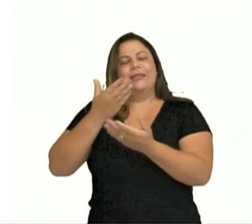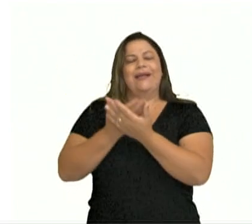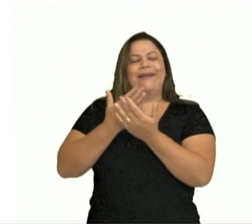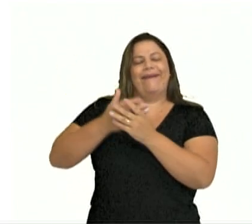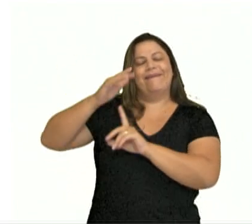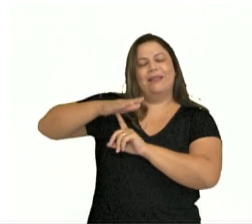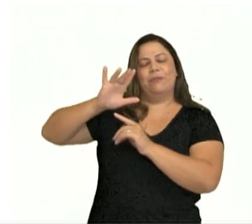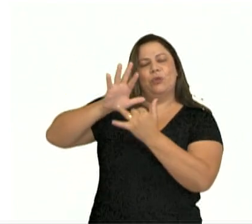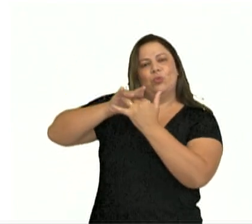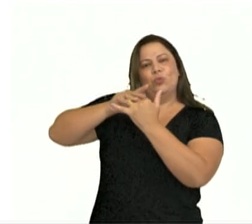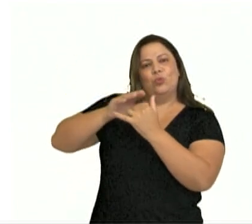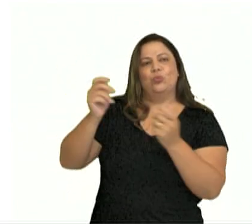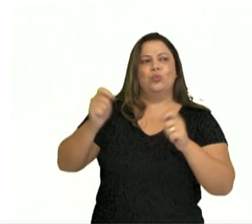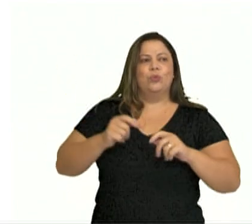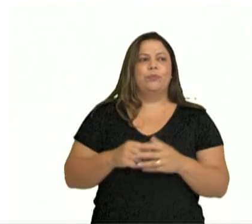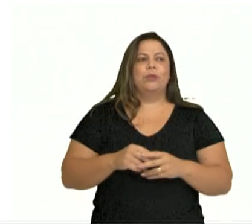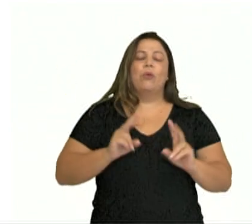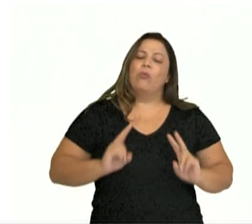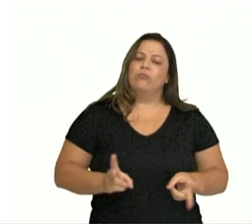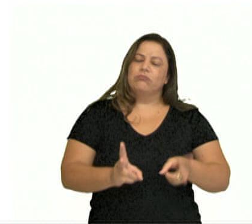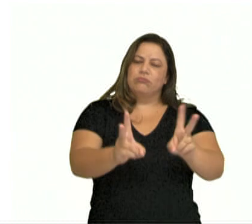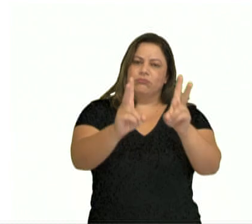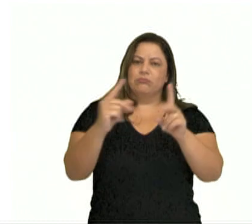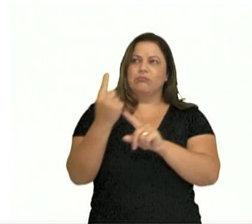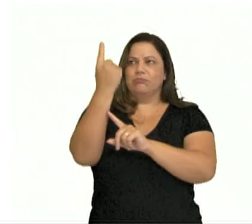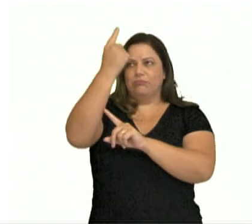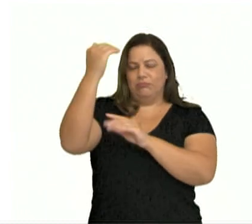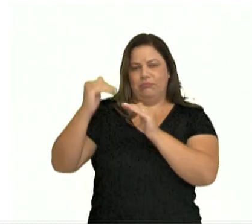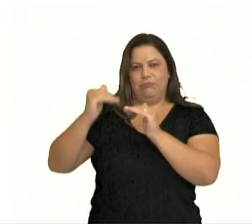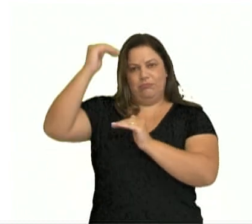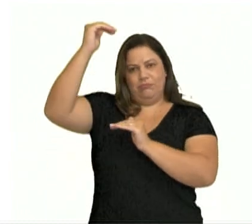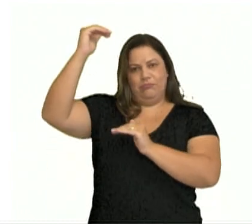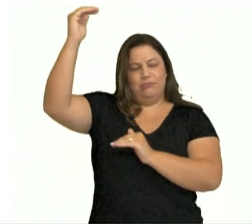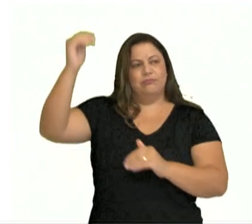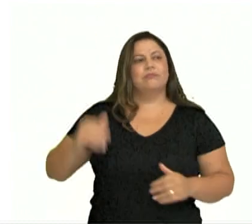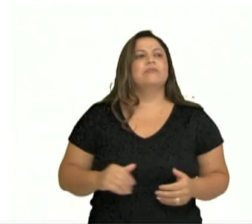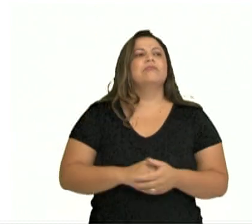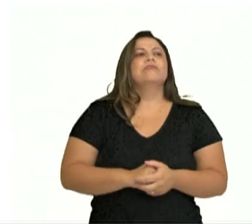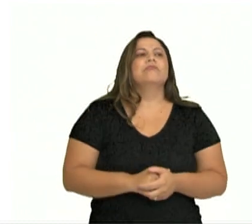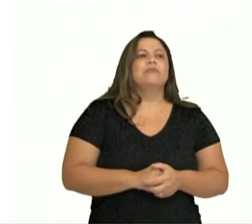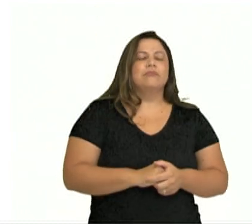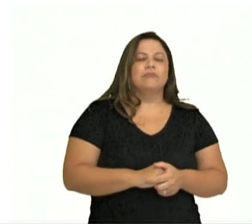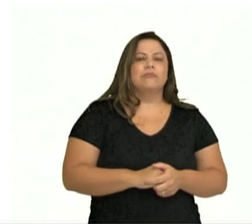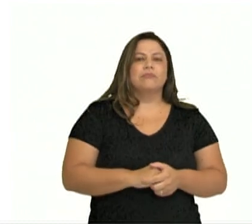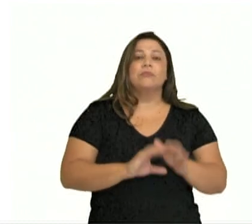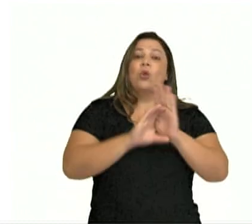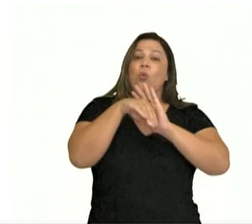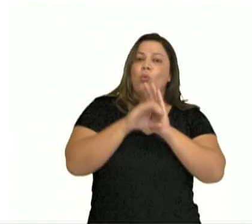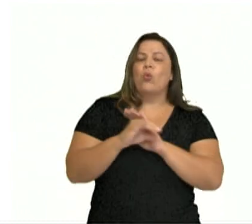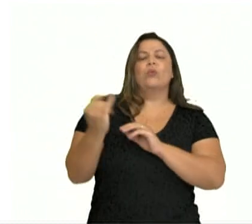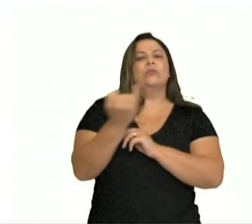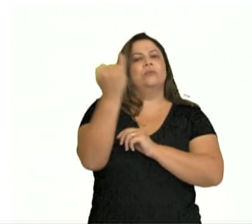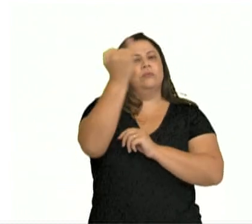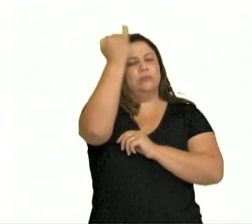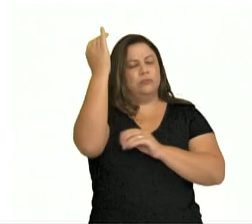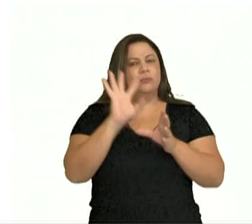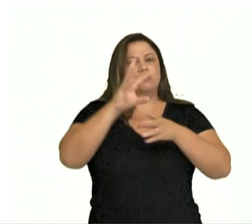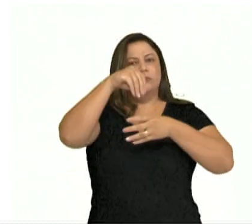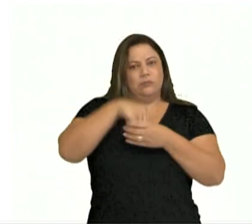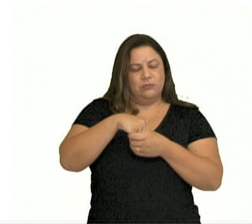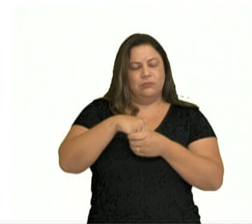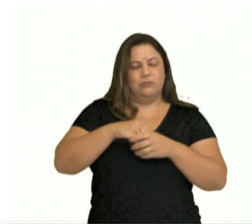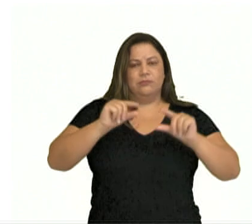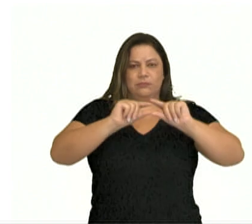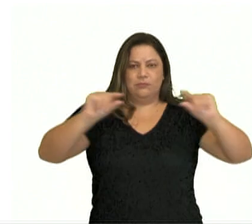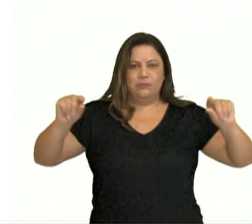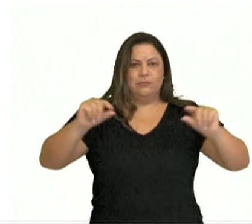YouTube, e contínua no caso da altura. Um conceito extremamente importante dentro das medidas de